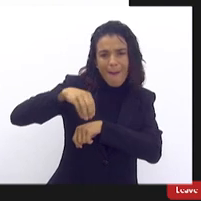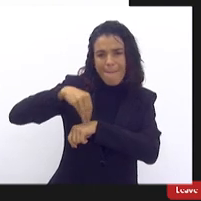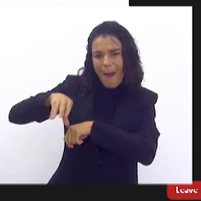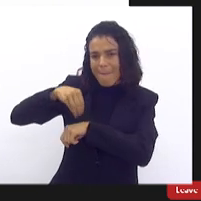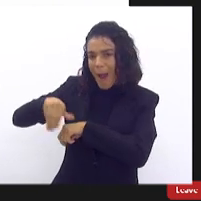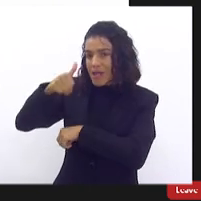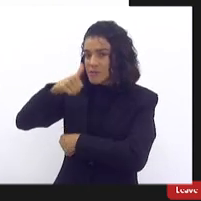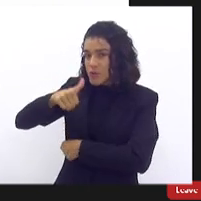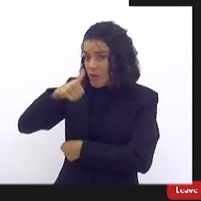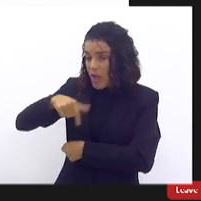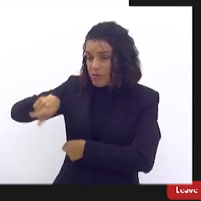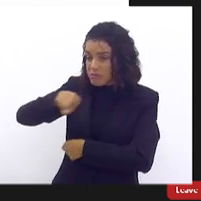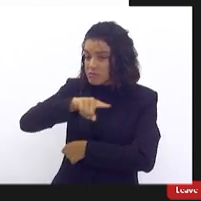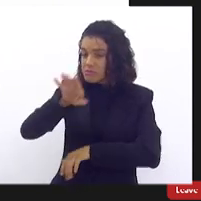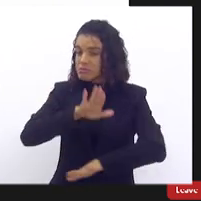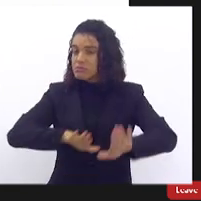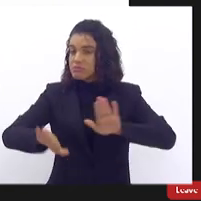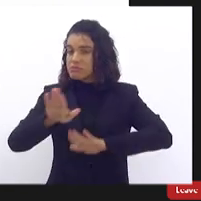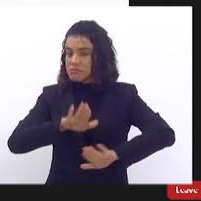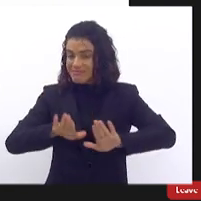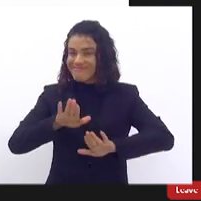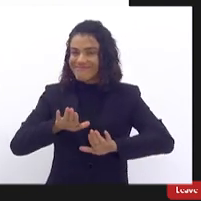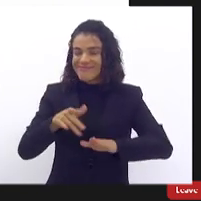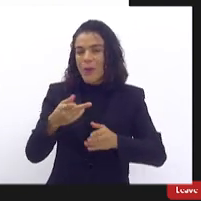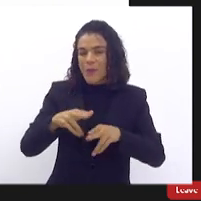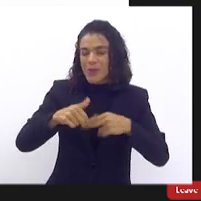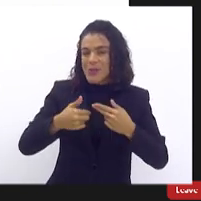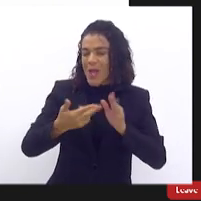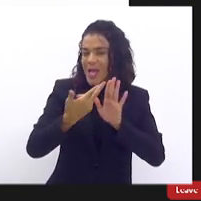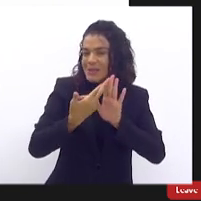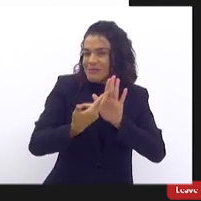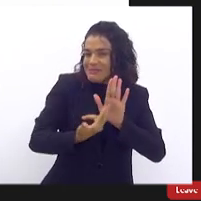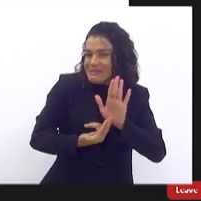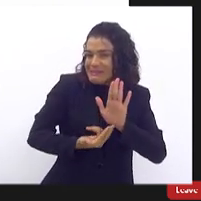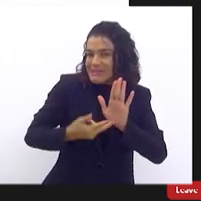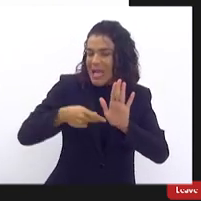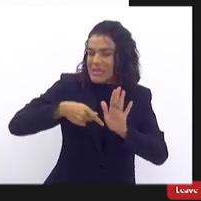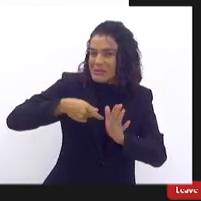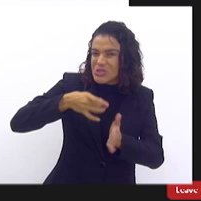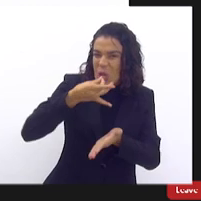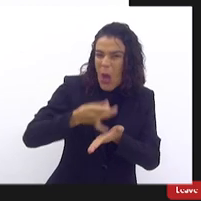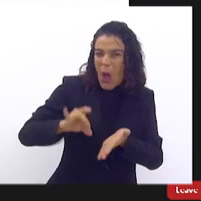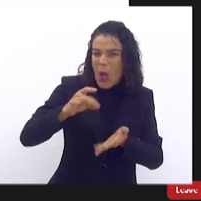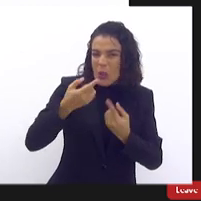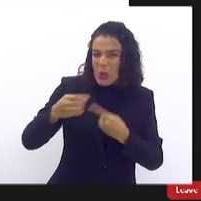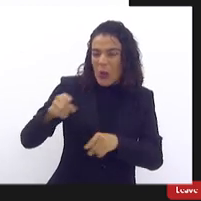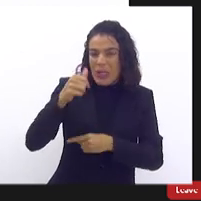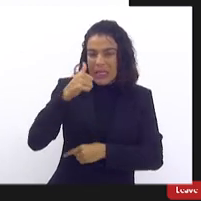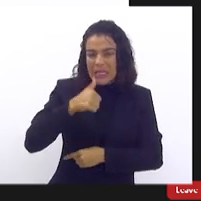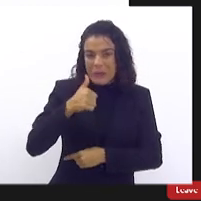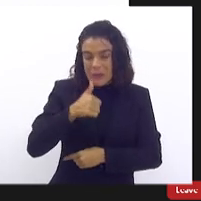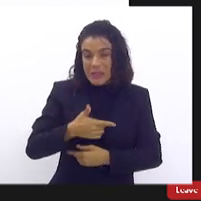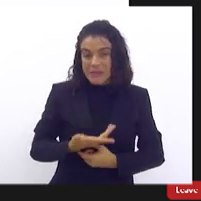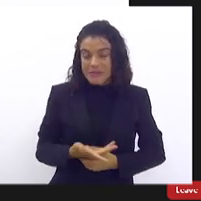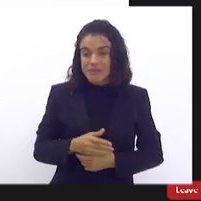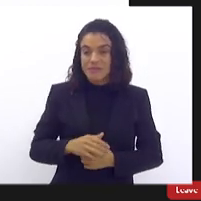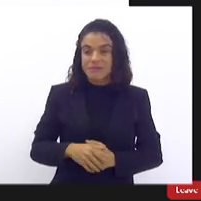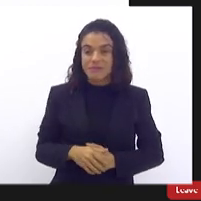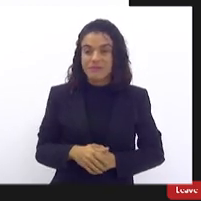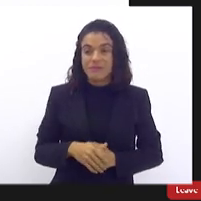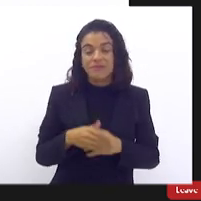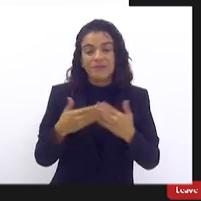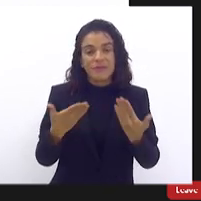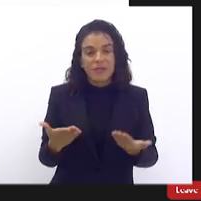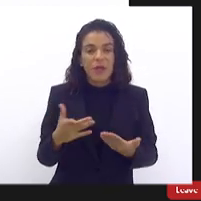Uma forma de fazer valer mesmo que essas normas continuem nos lugares, né? E aí ela dá conta, então,